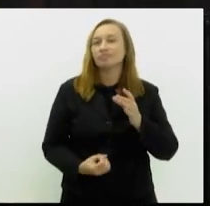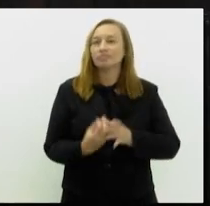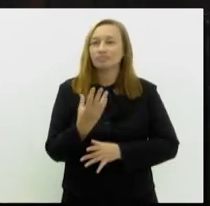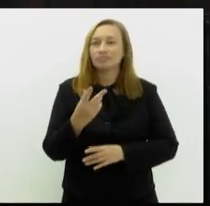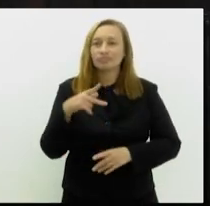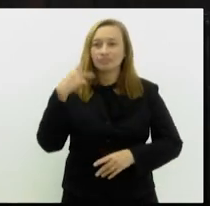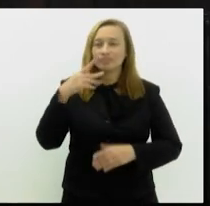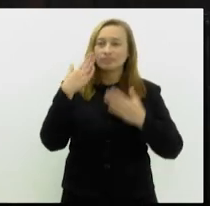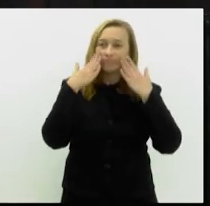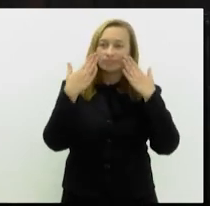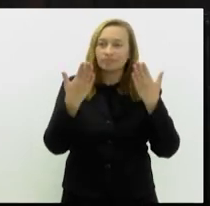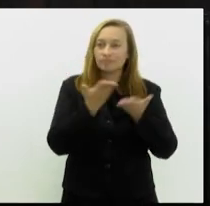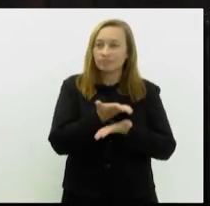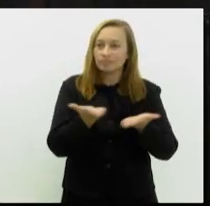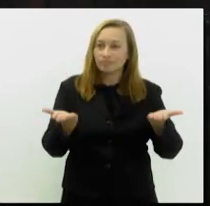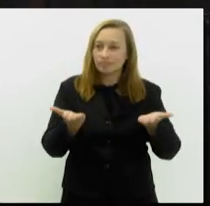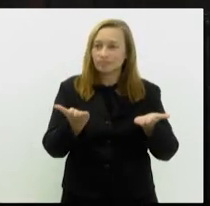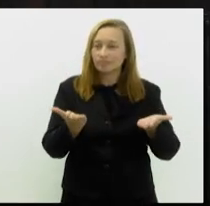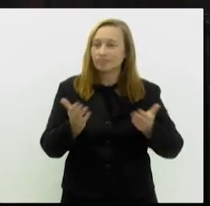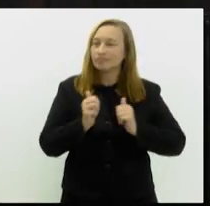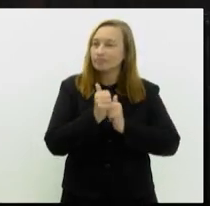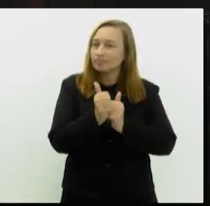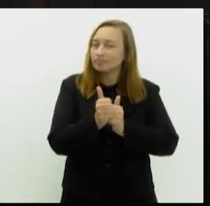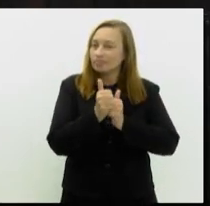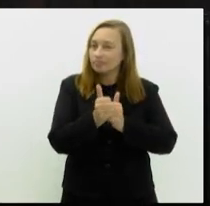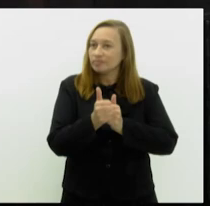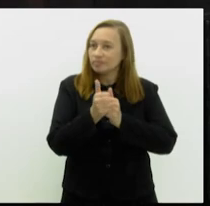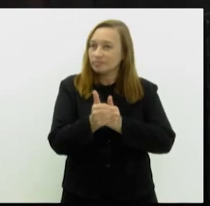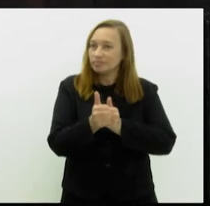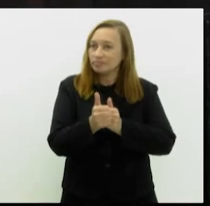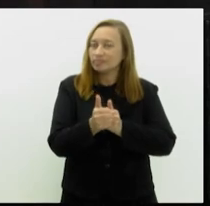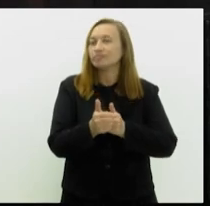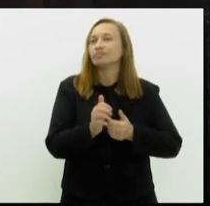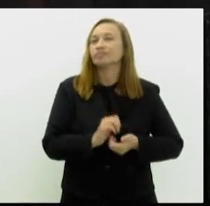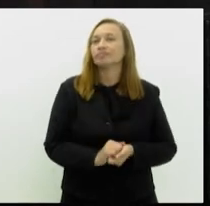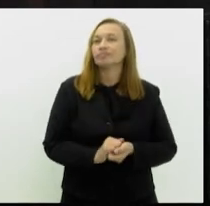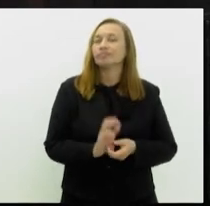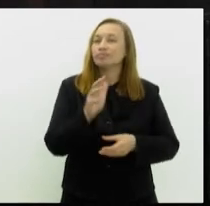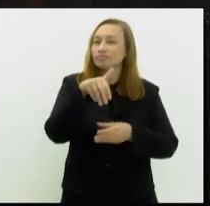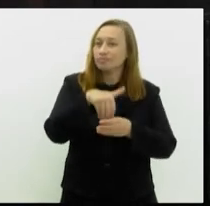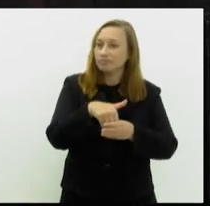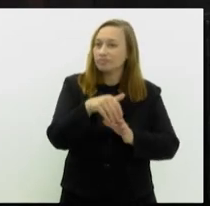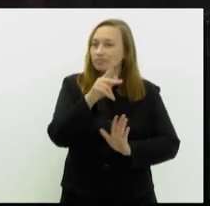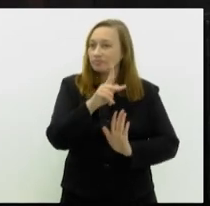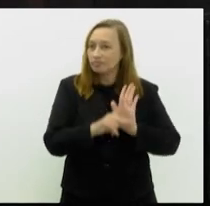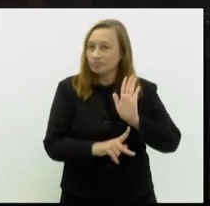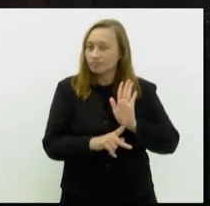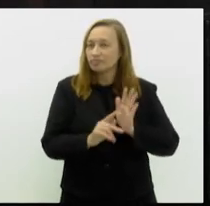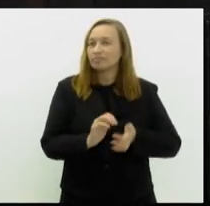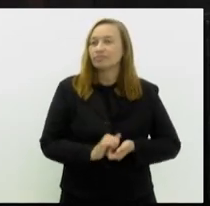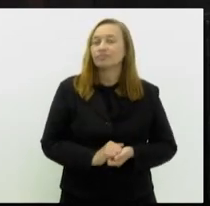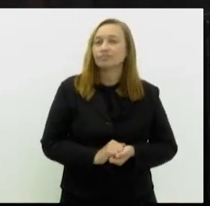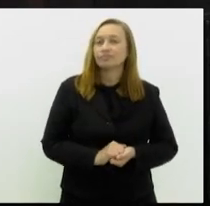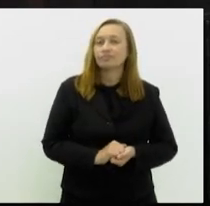aqui para os nossos pares, acompanha a tramitação dessa proposição,